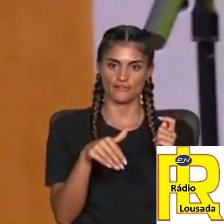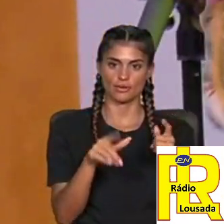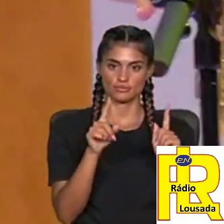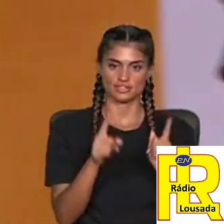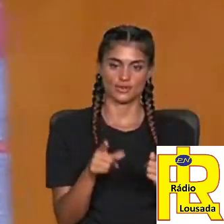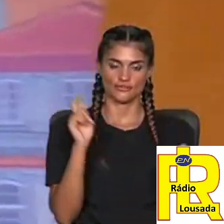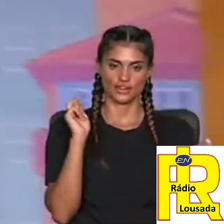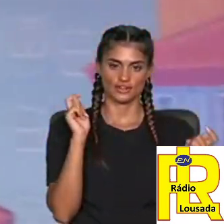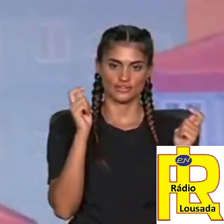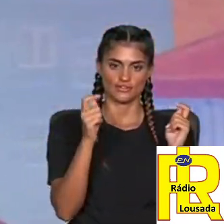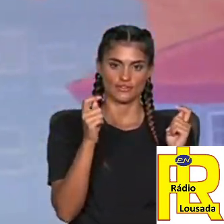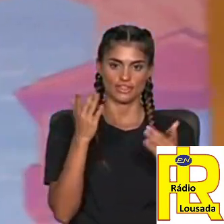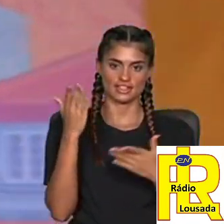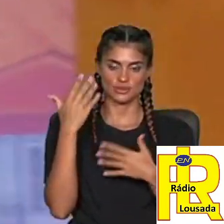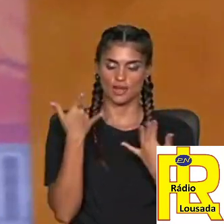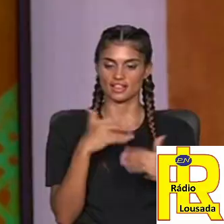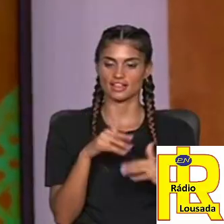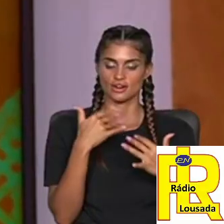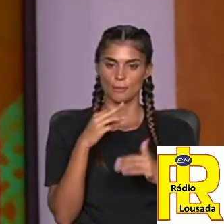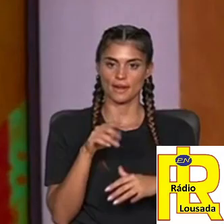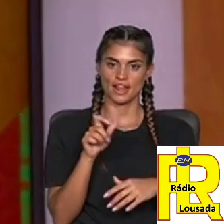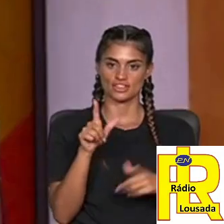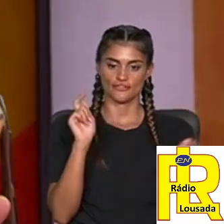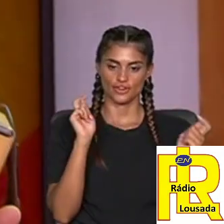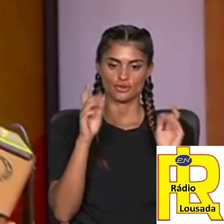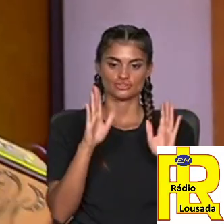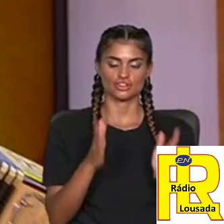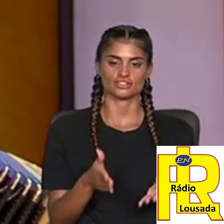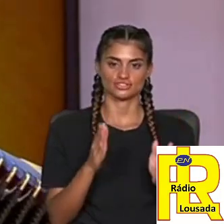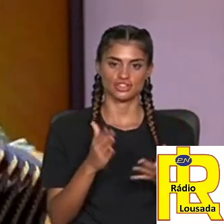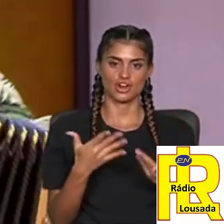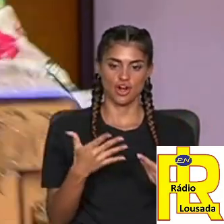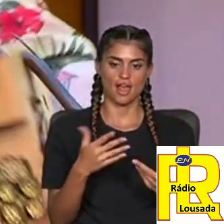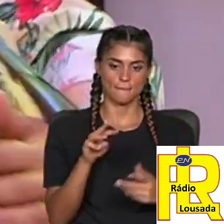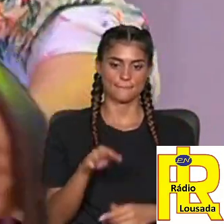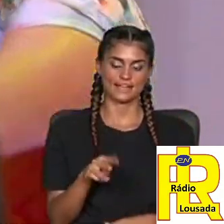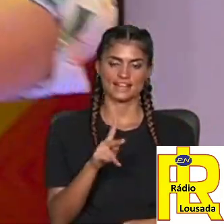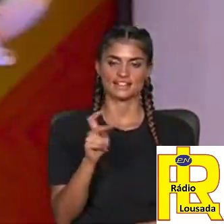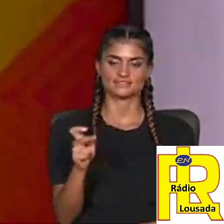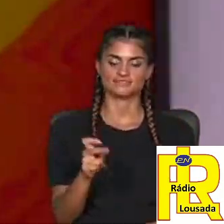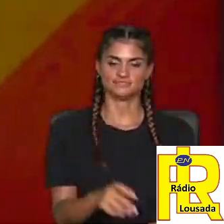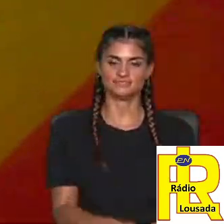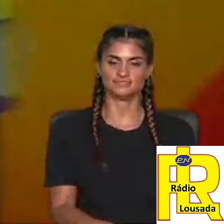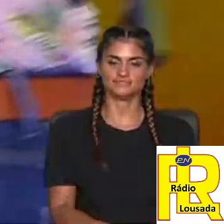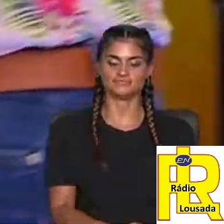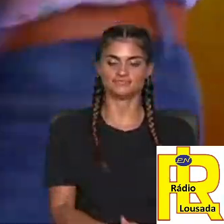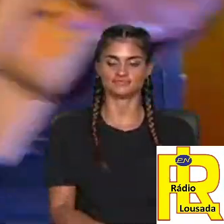Ora, mira, mira, mira, dançando com alegria. O Manel já virou, agora mira a Maria.